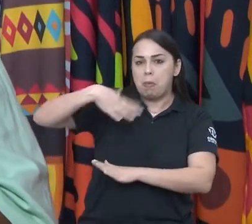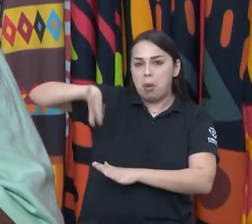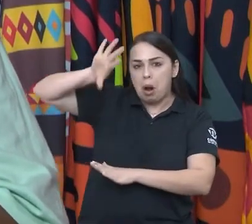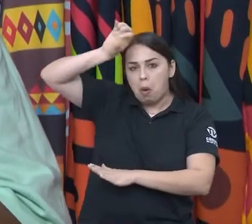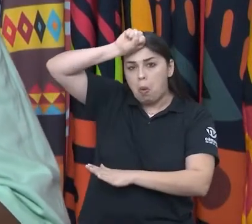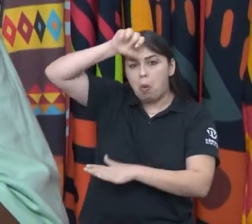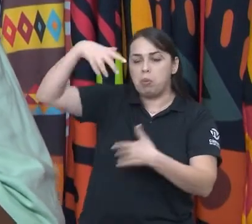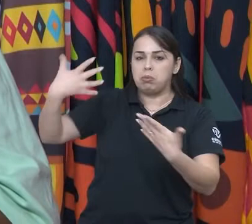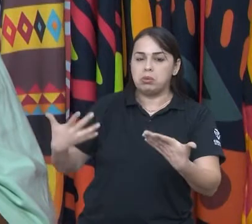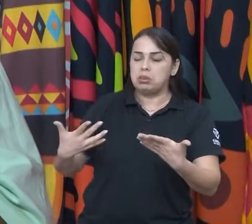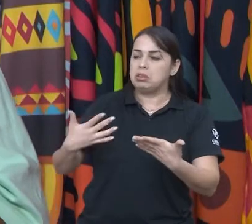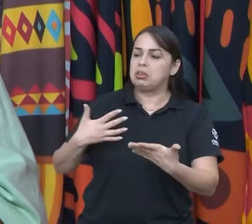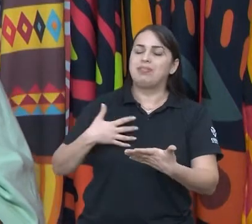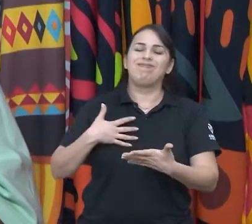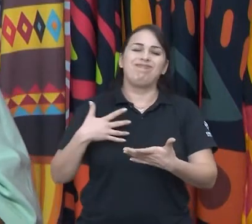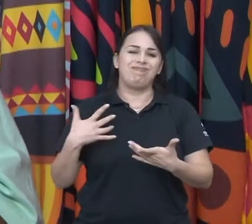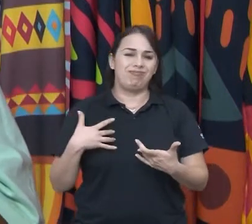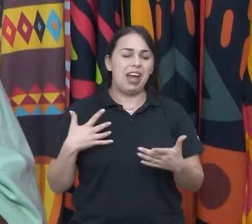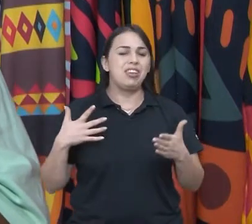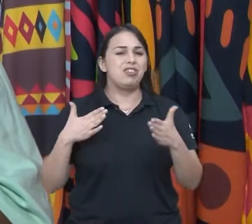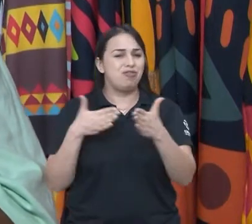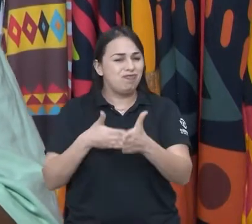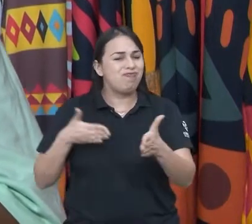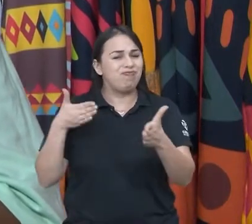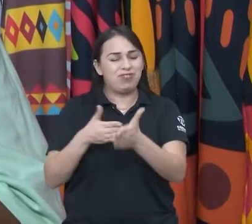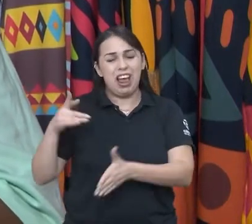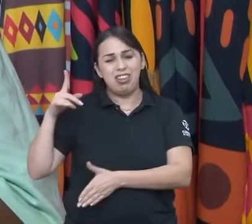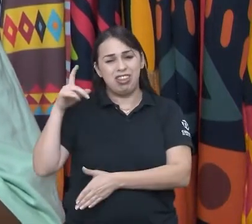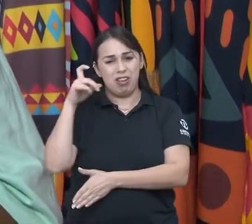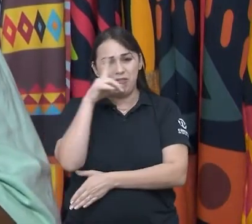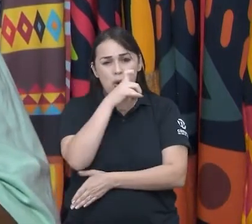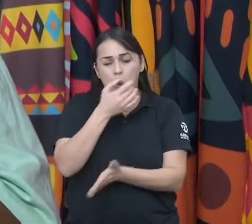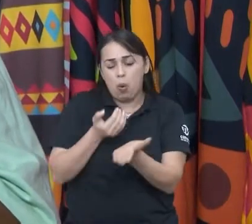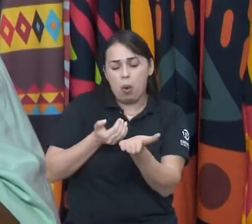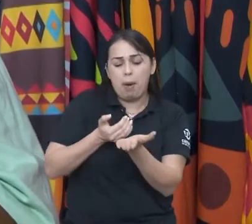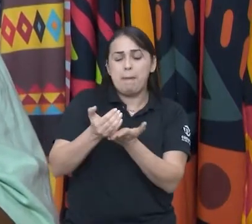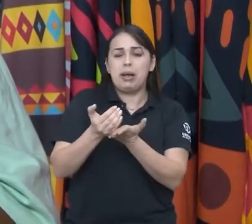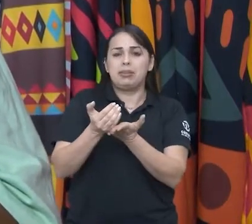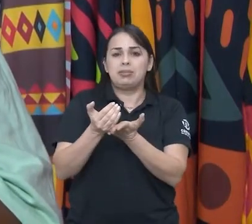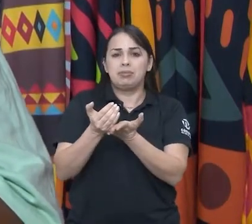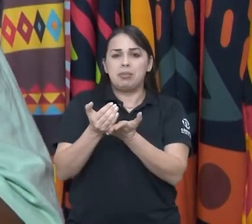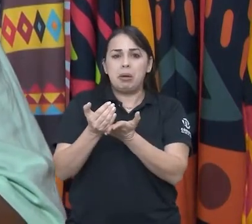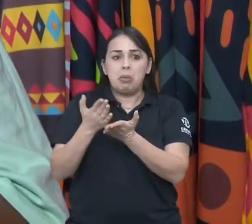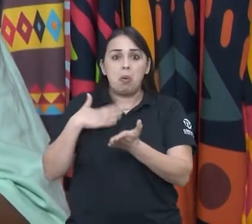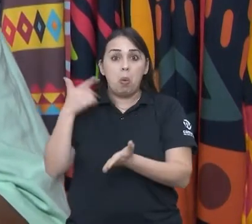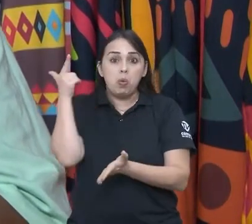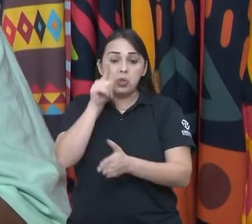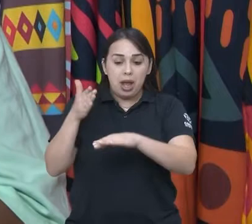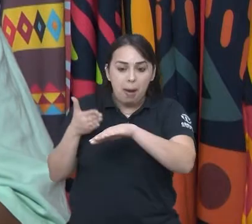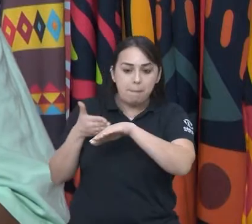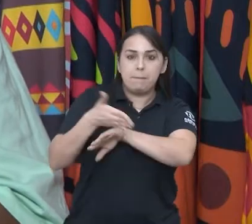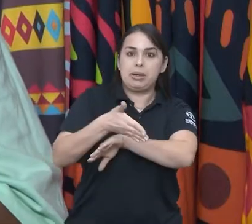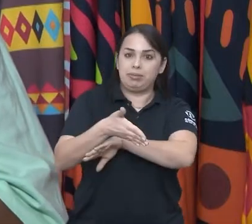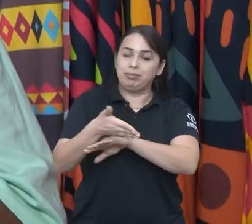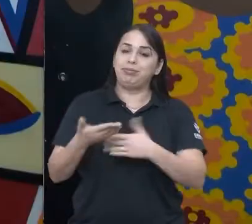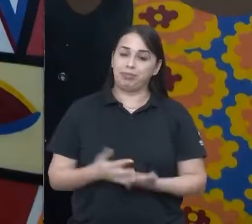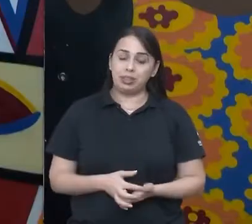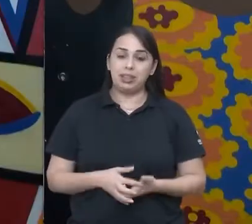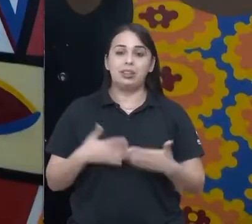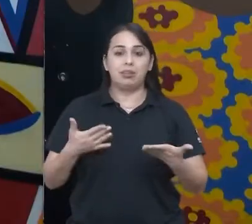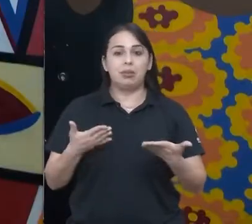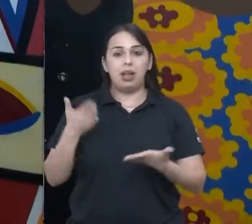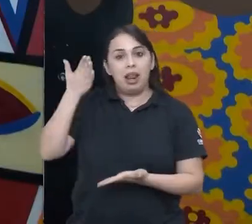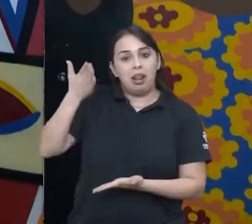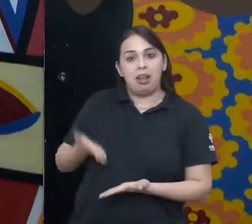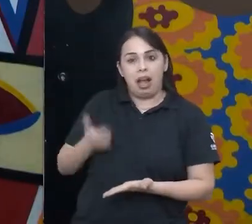de feitiçaria, entendeu? E nós tivemos muita dificuldade no começo para poder adentrar nesse mercado.